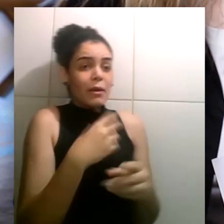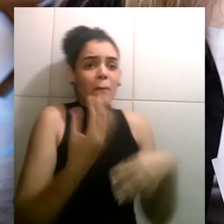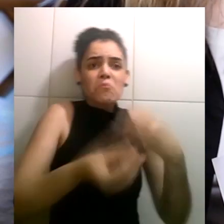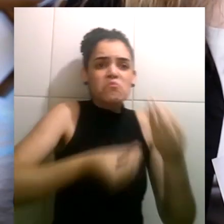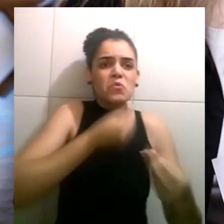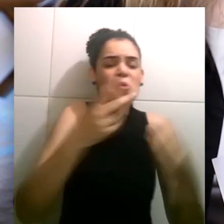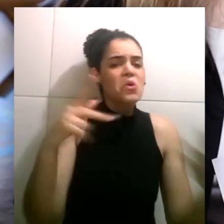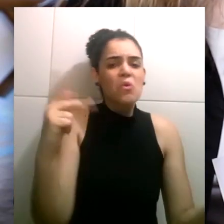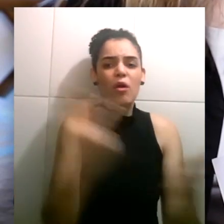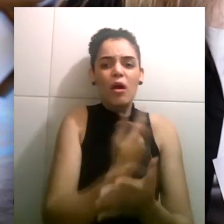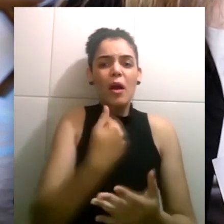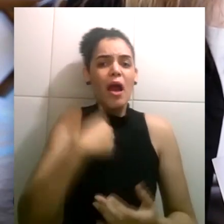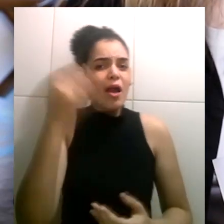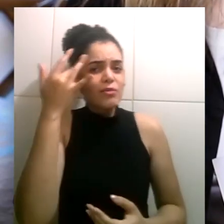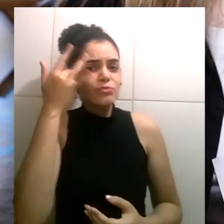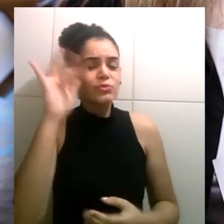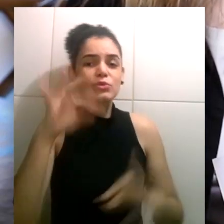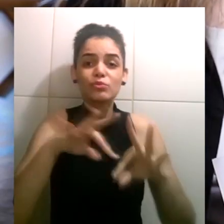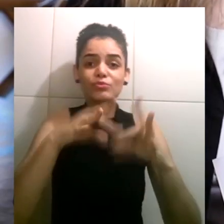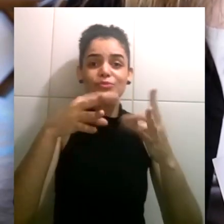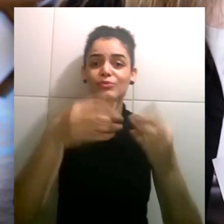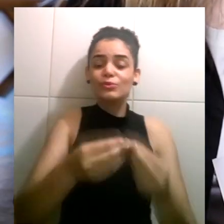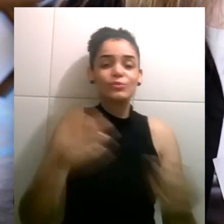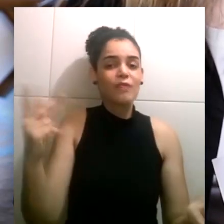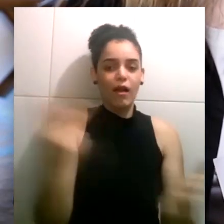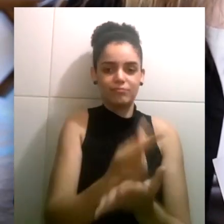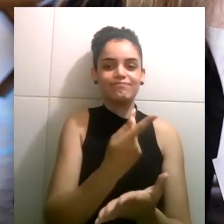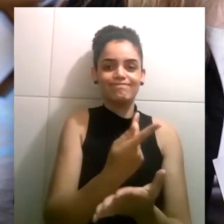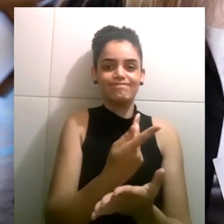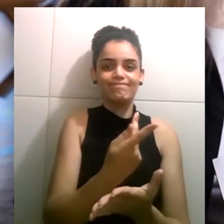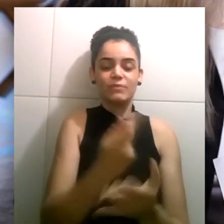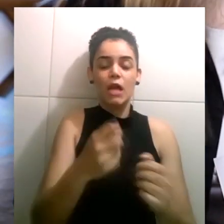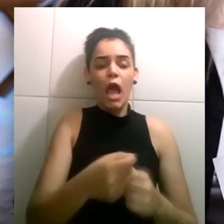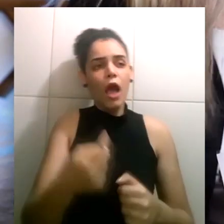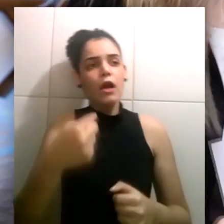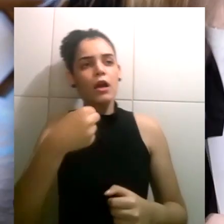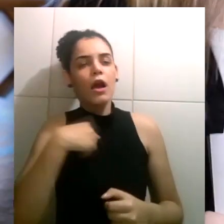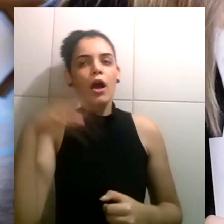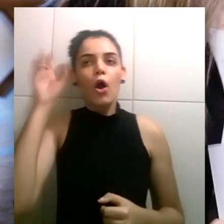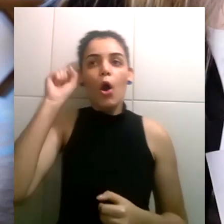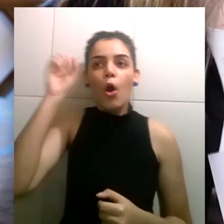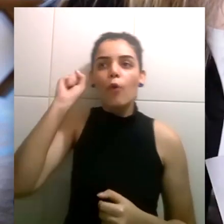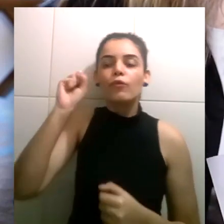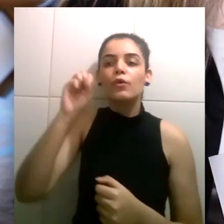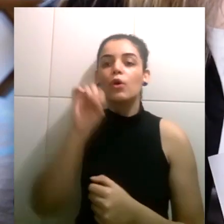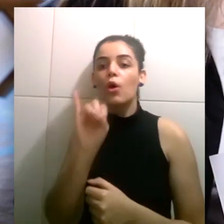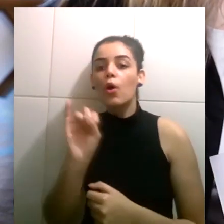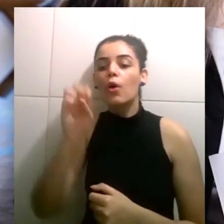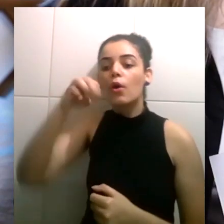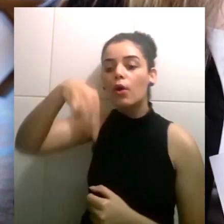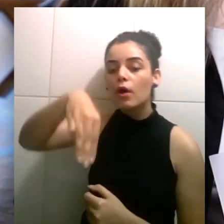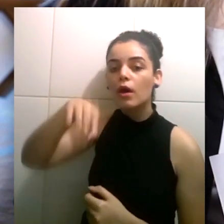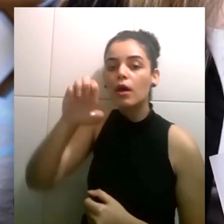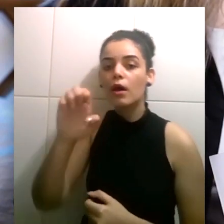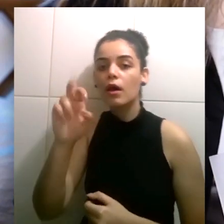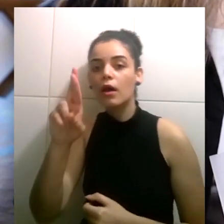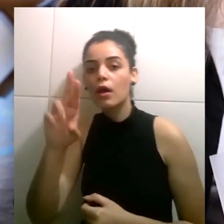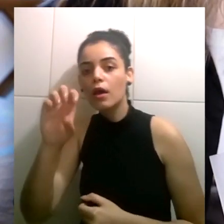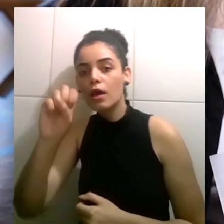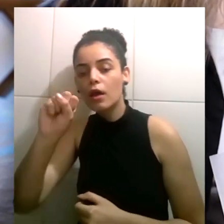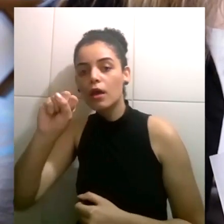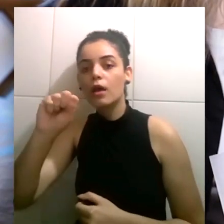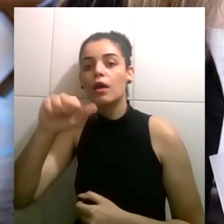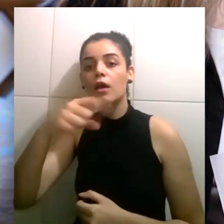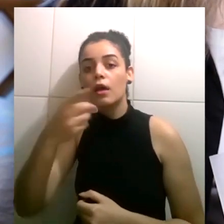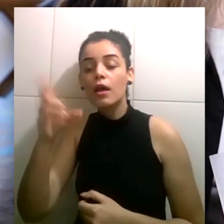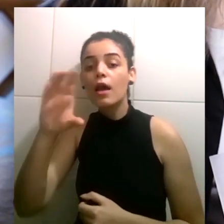rolar. Nem eu sabia tudo que estava acontecendo, quando estava acontecendo. Quando eu fui ouvir o Imersão,